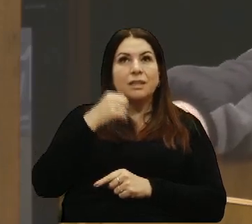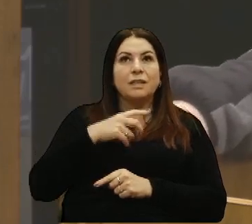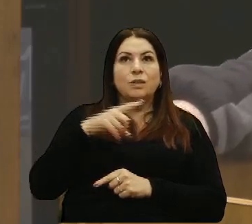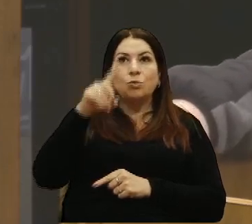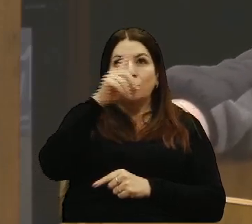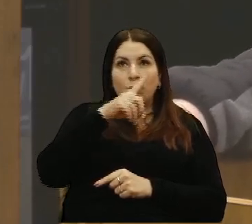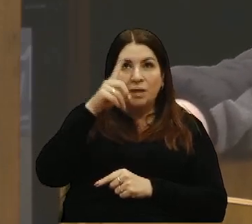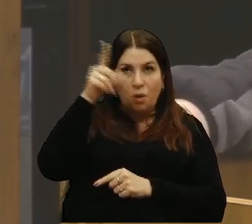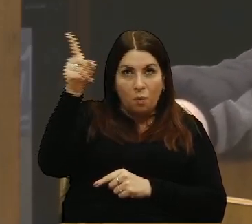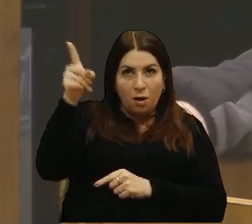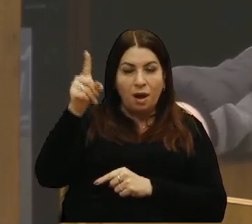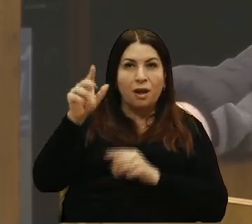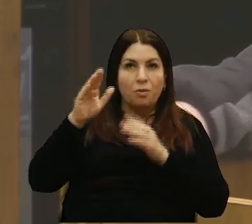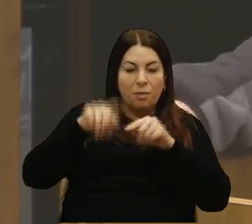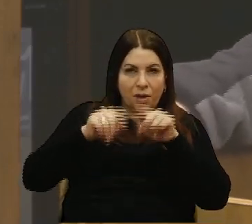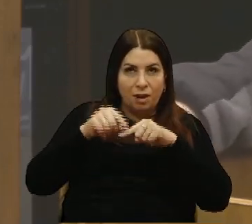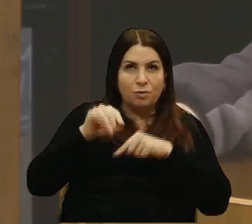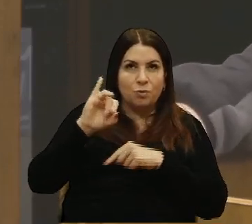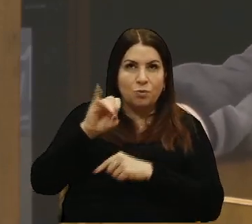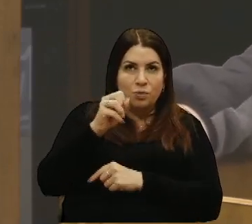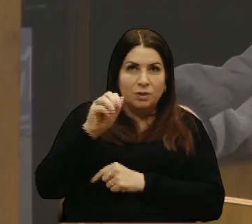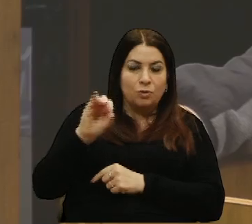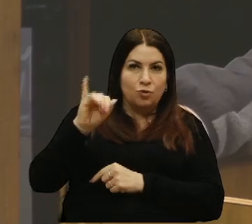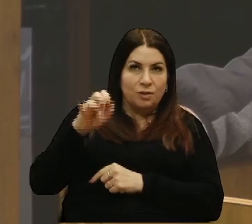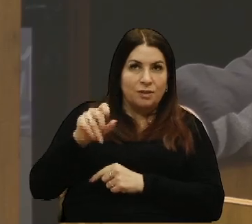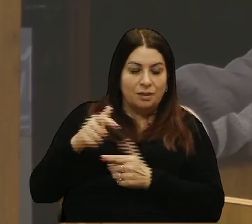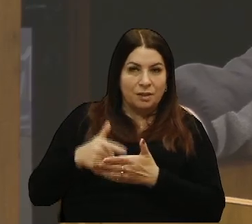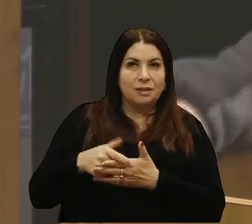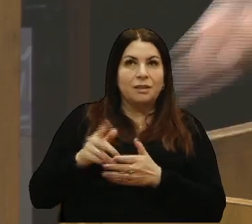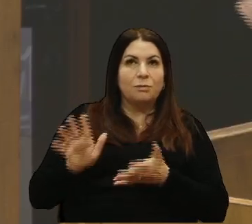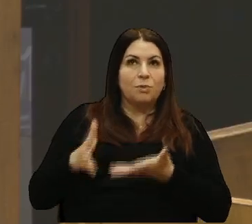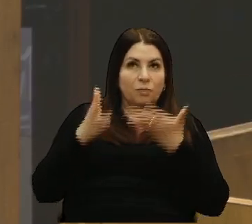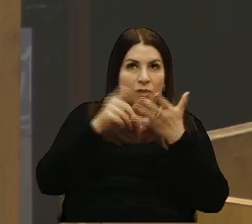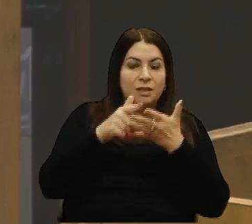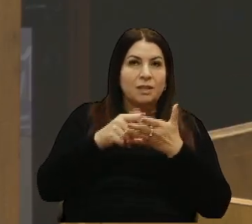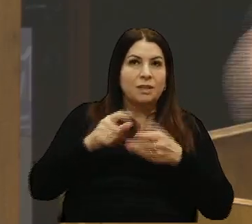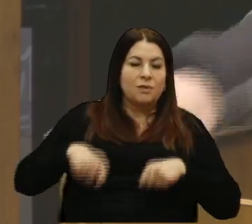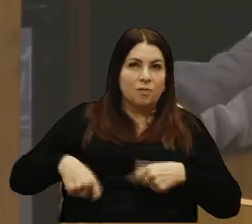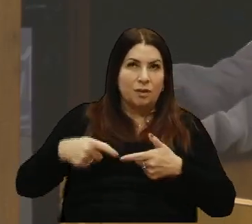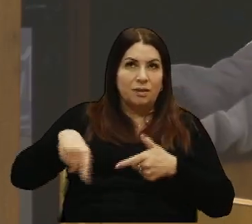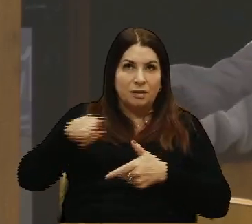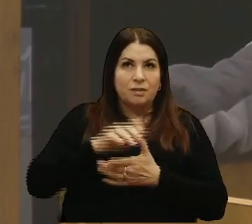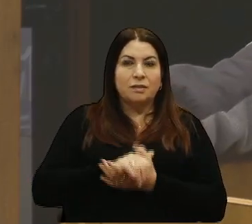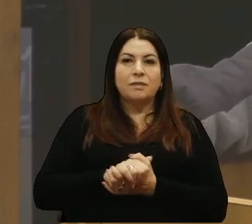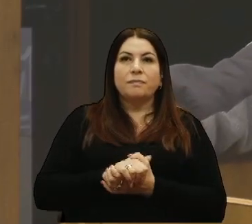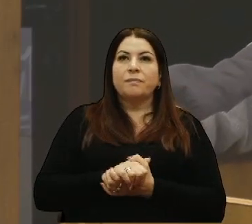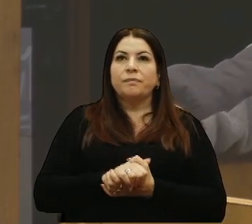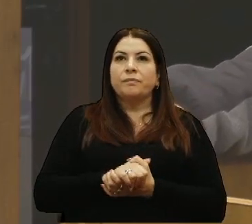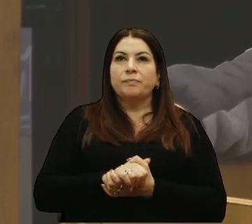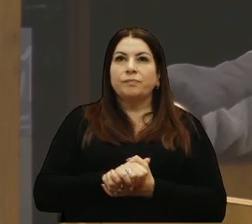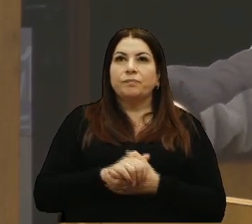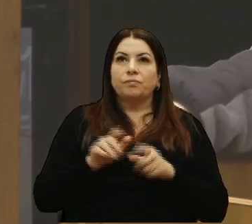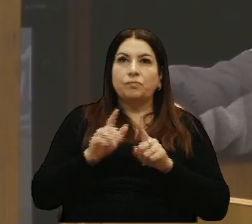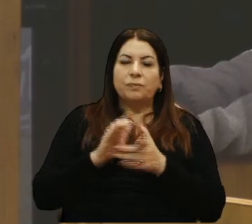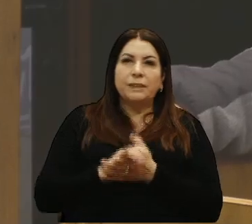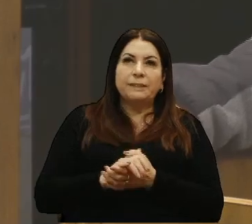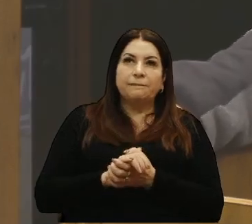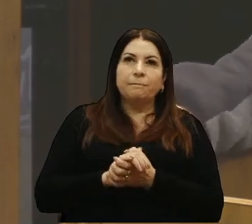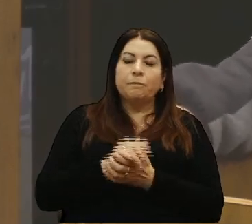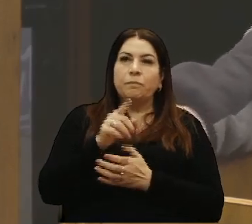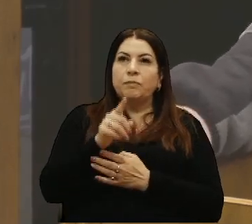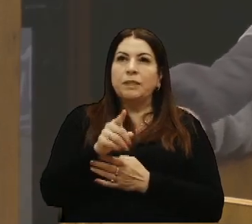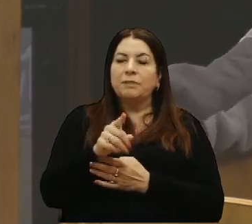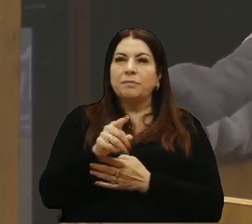José. Porque o pessoal vai diretamente promover o gasto desse valor na nossa economia